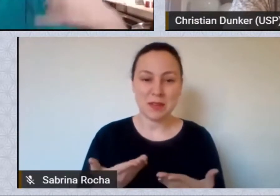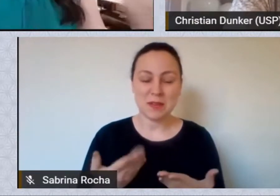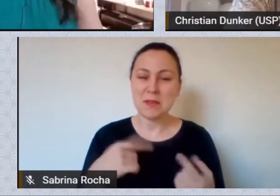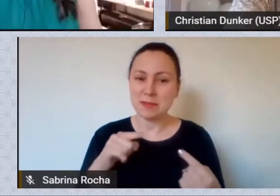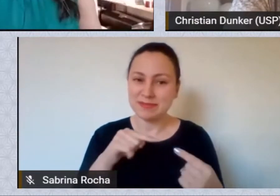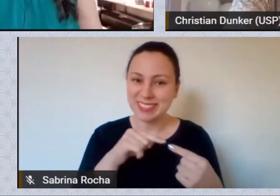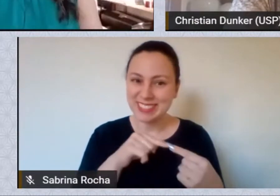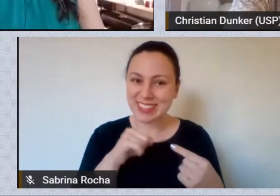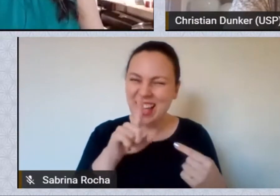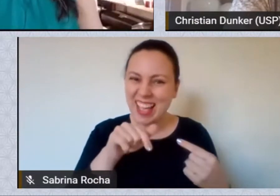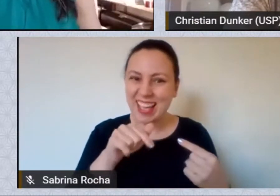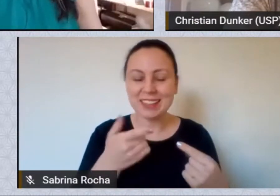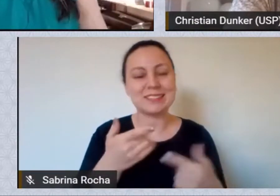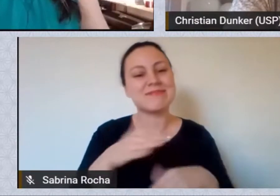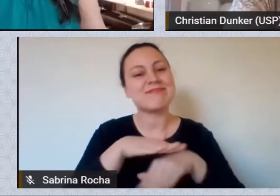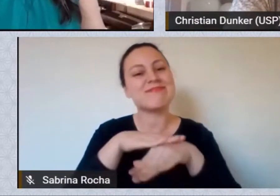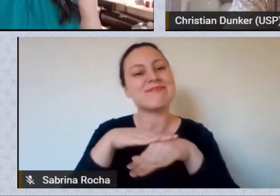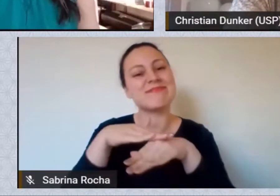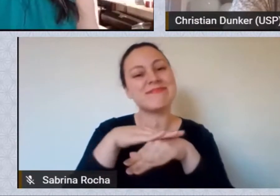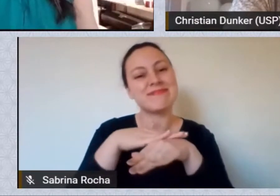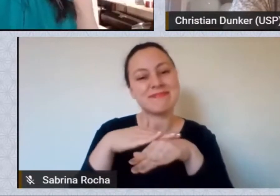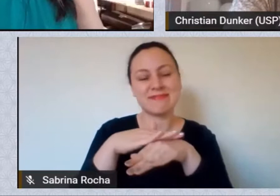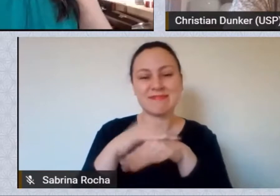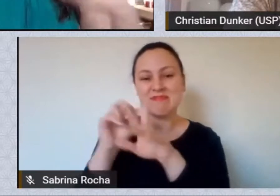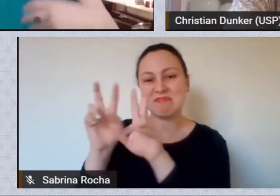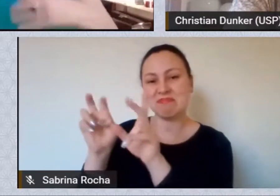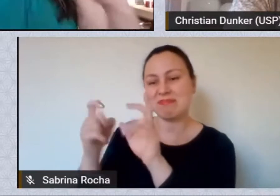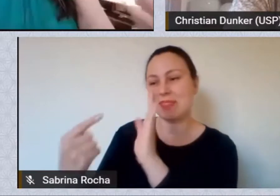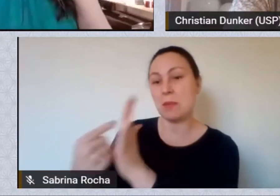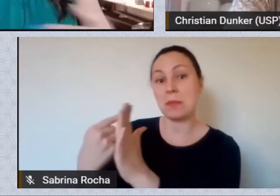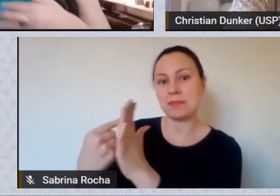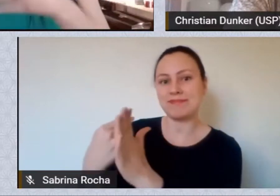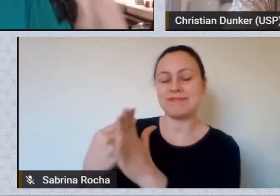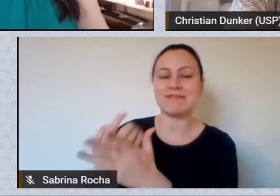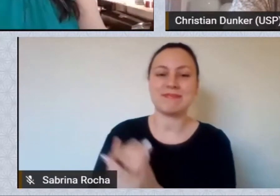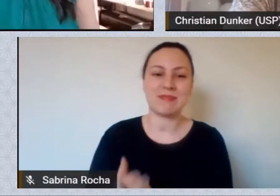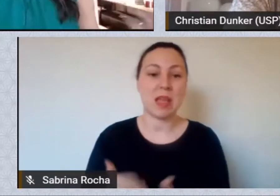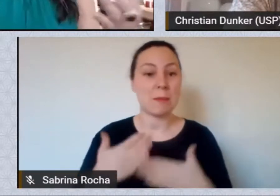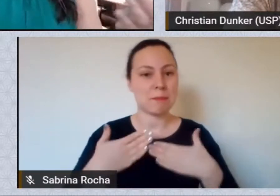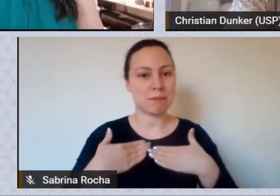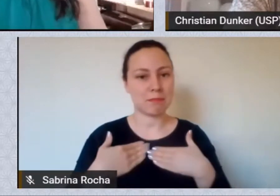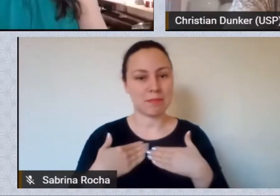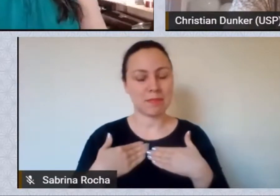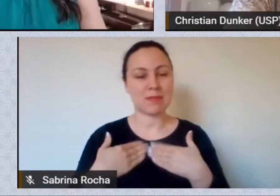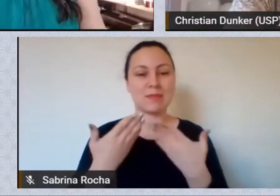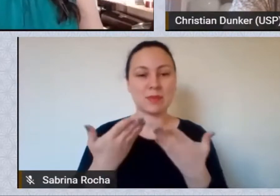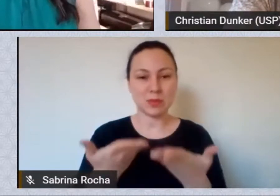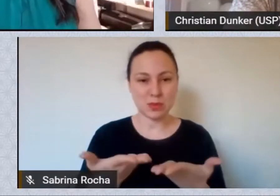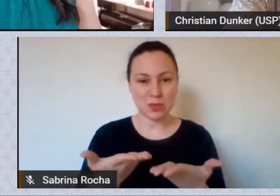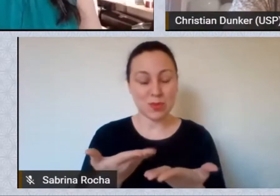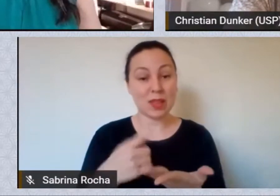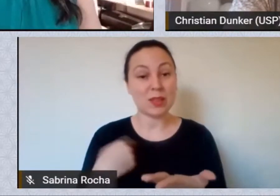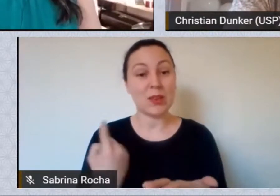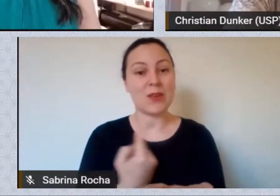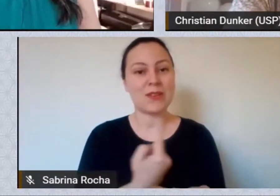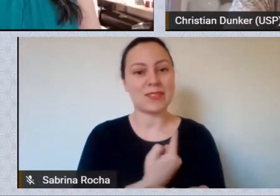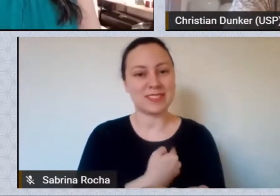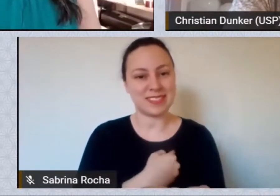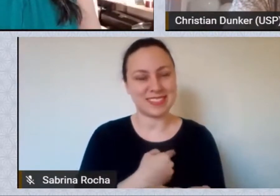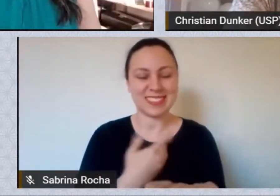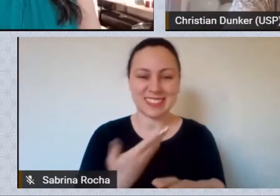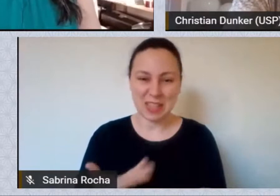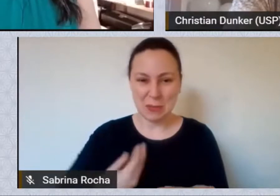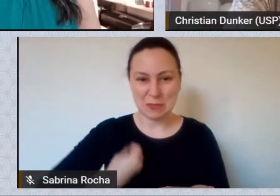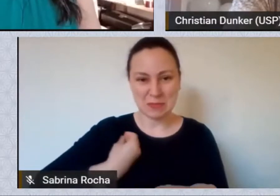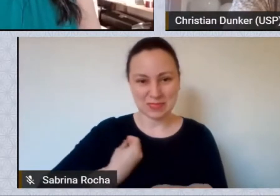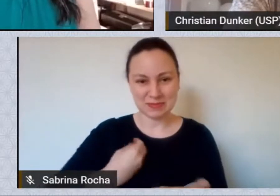objetivo, conversar sobre perguntas, isso inclui as minhas, as suas, as nossas, portanto, participem. E hoje nosso